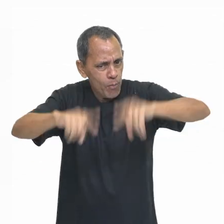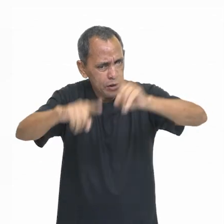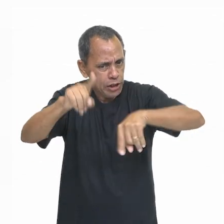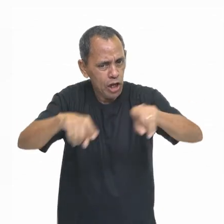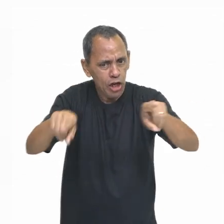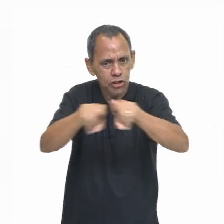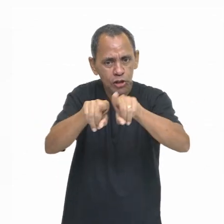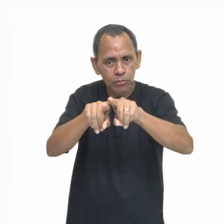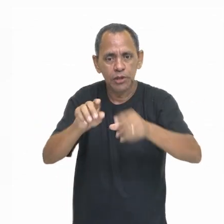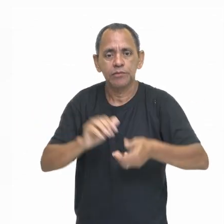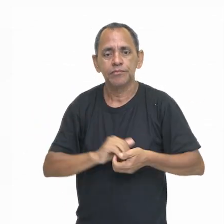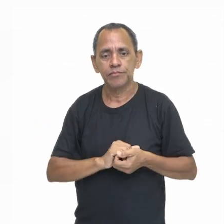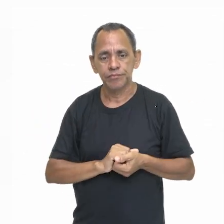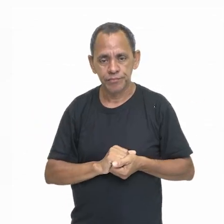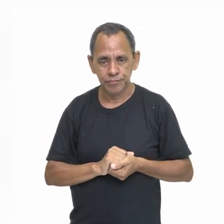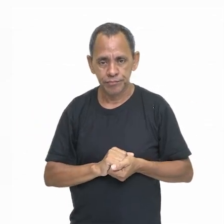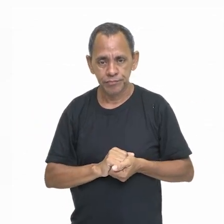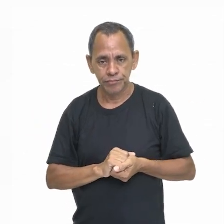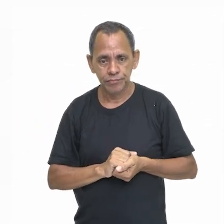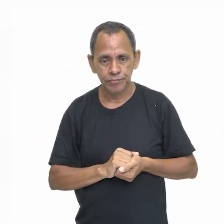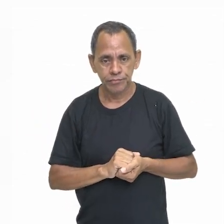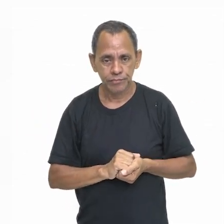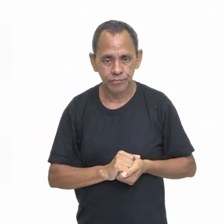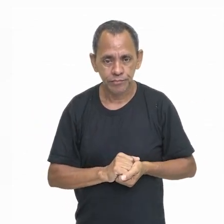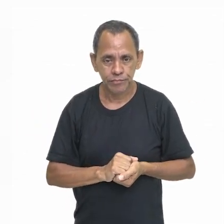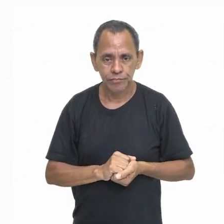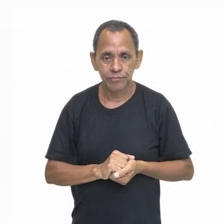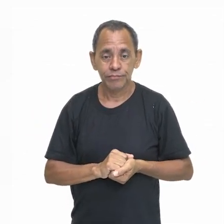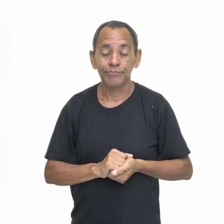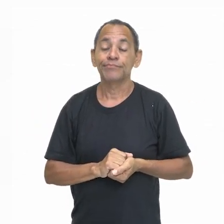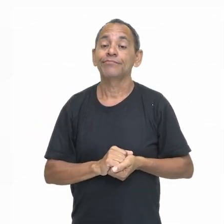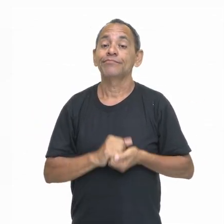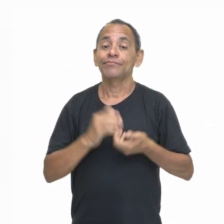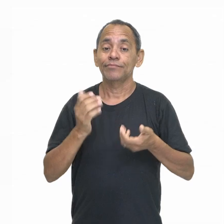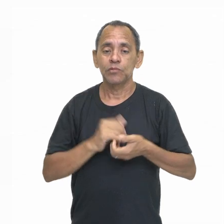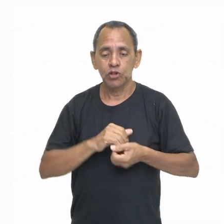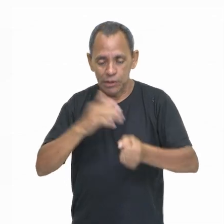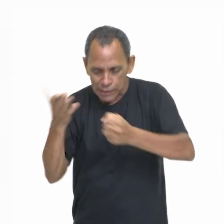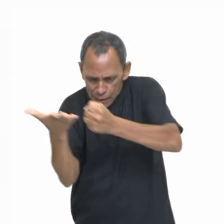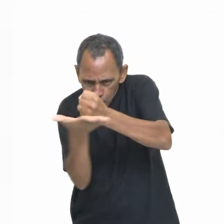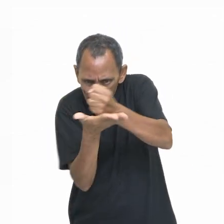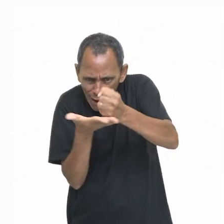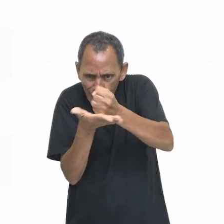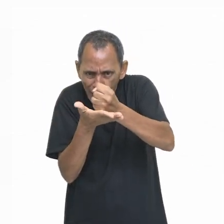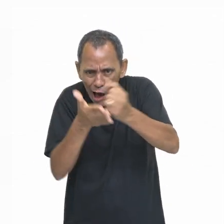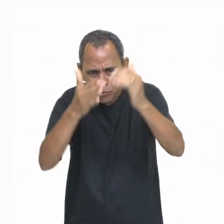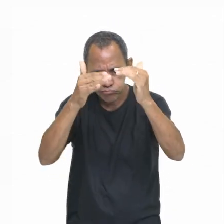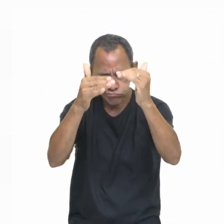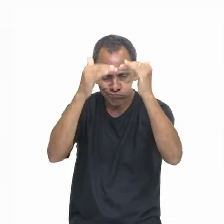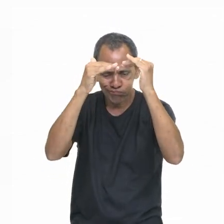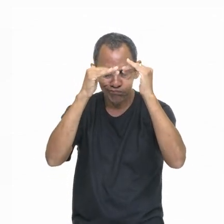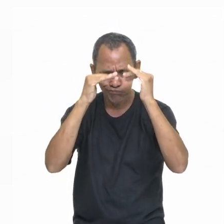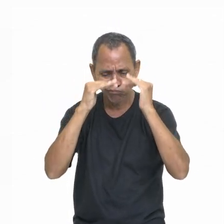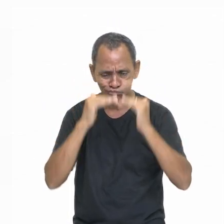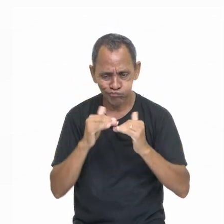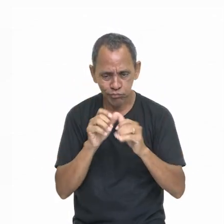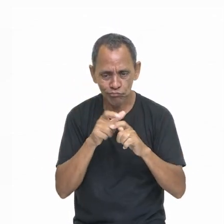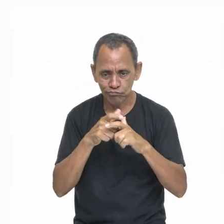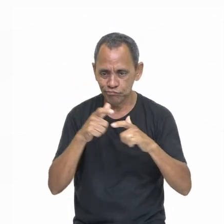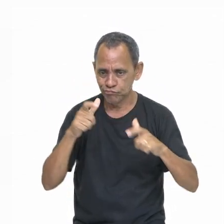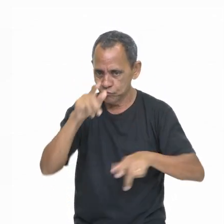com o comércio, tá bom? E, né, na base dessa pirâmide, a grande maioria